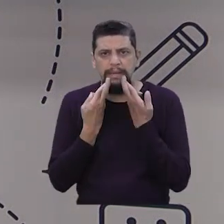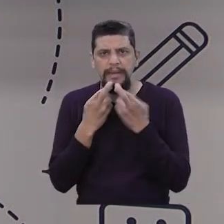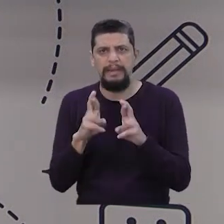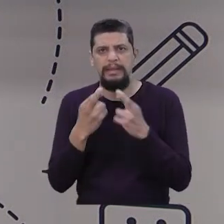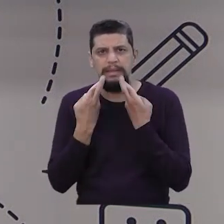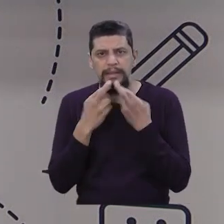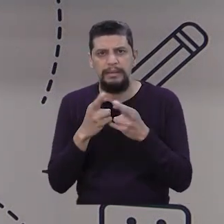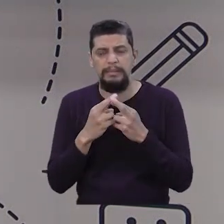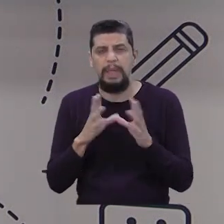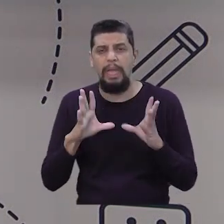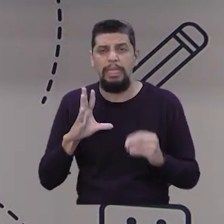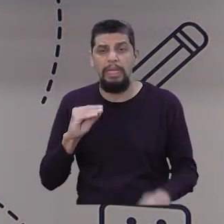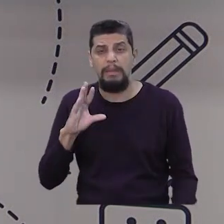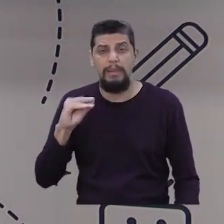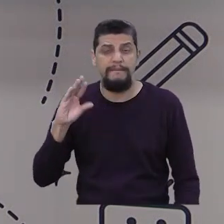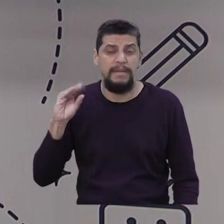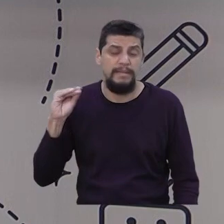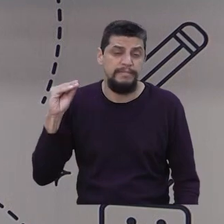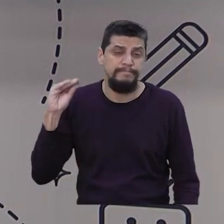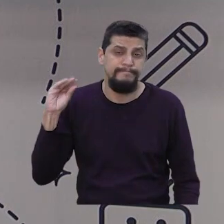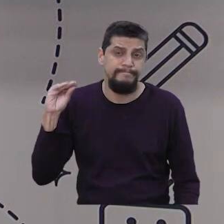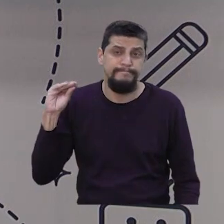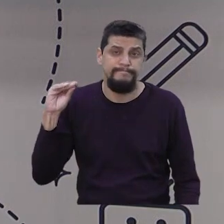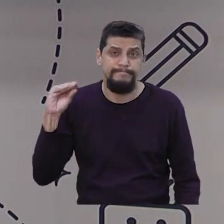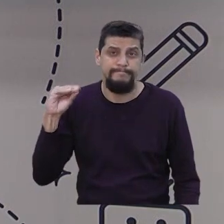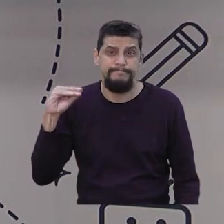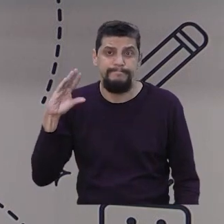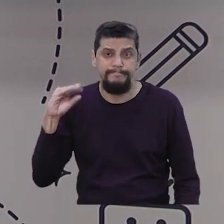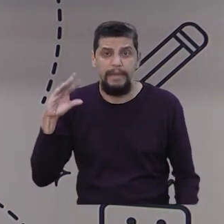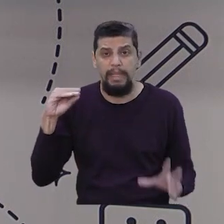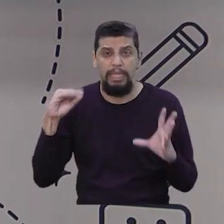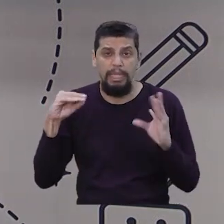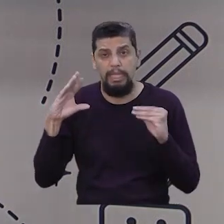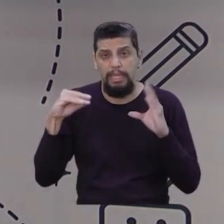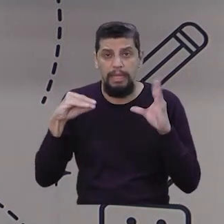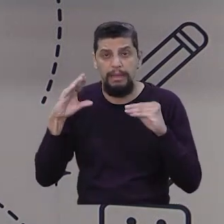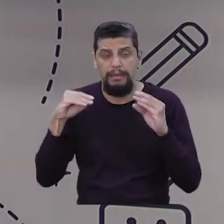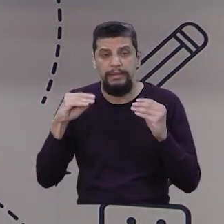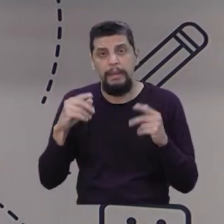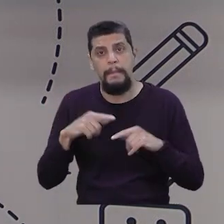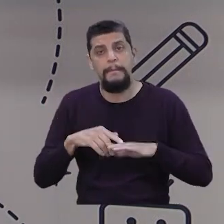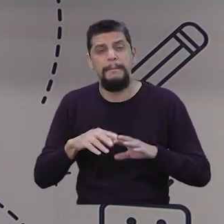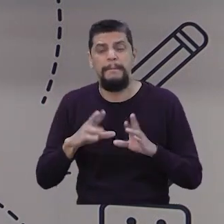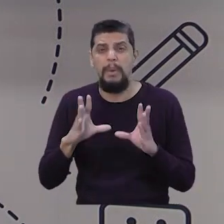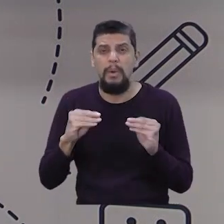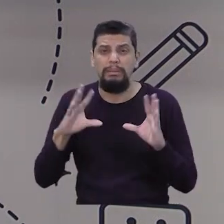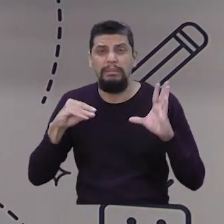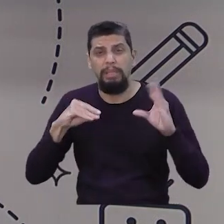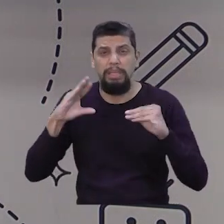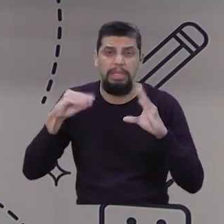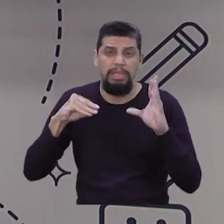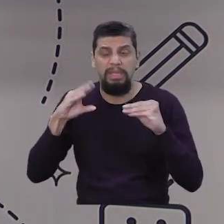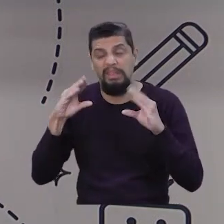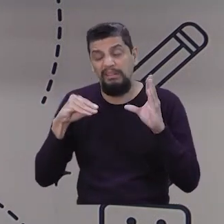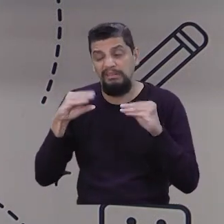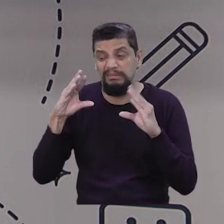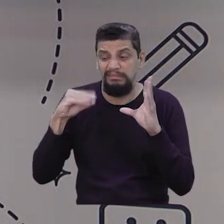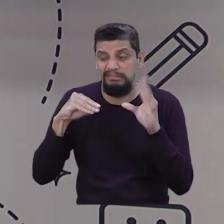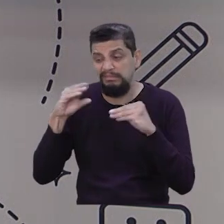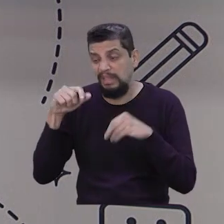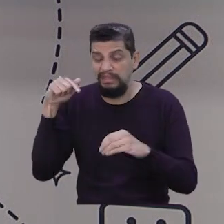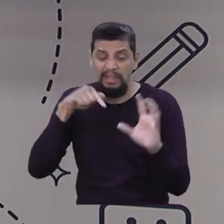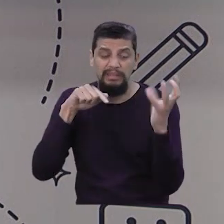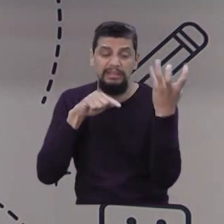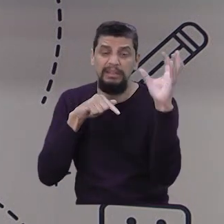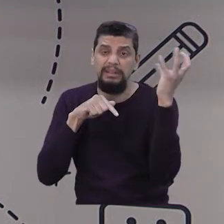Era tanto blá, blá, blá, é bem assim que está na história, muito blá, blá, blá dessa